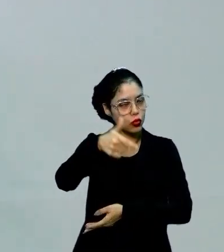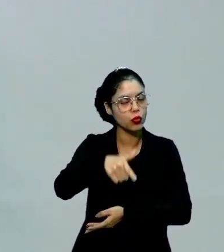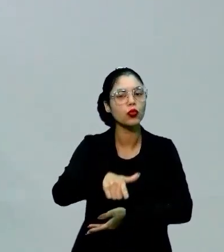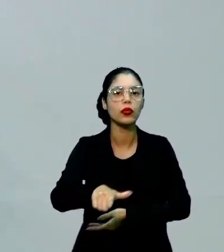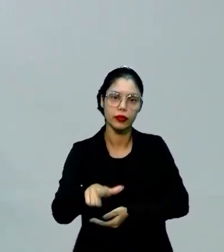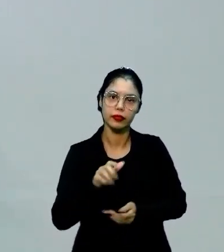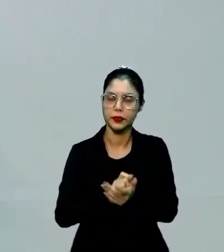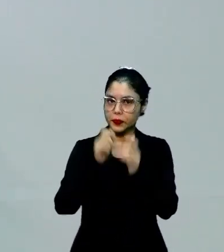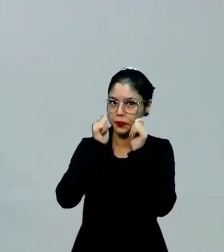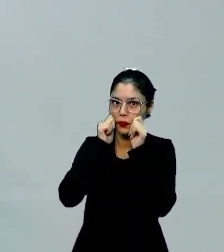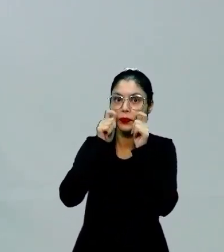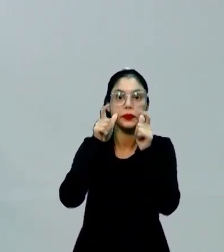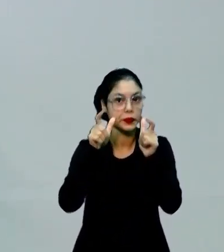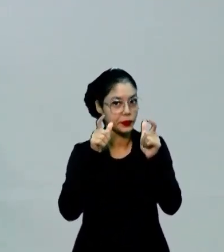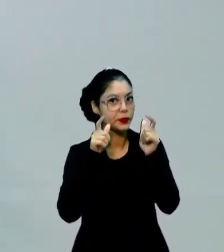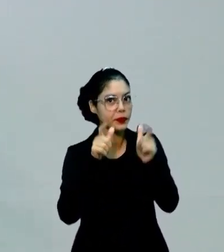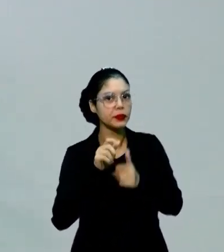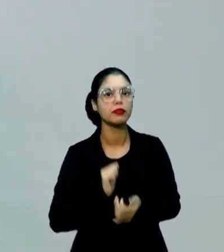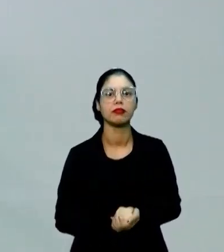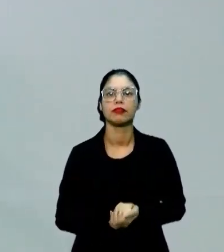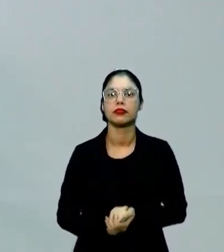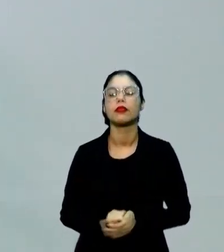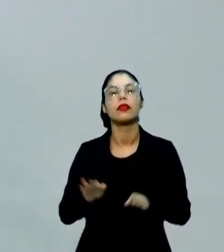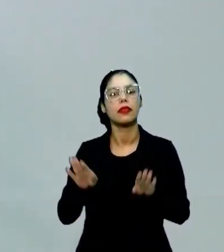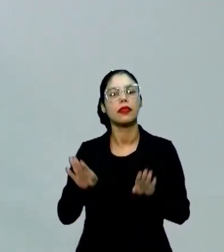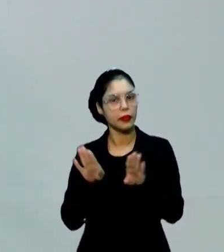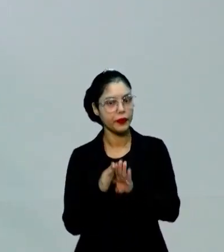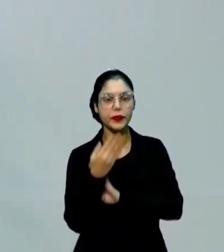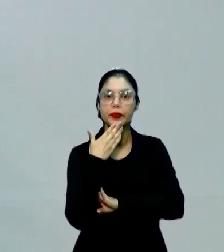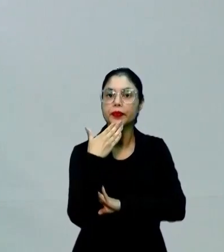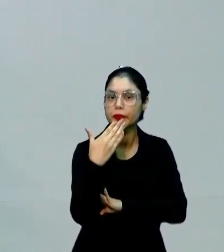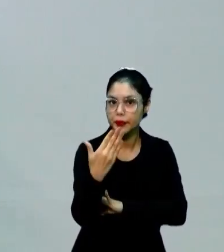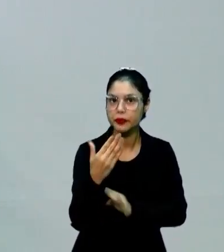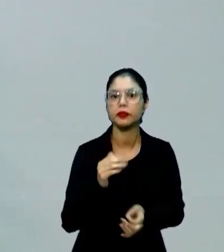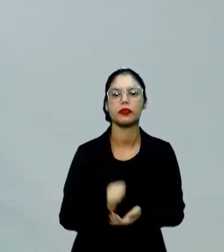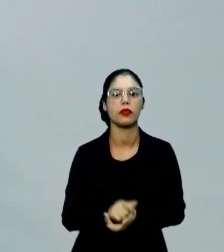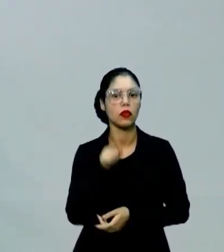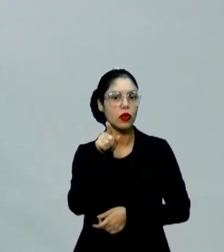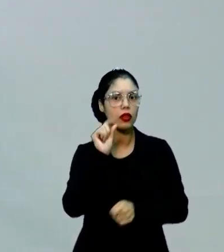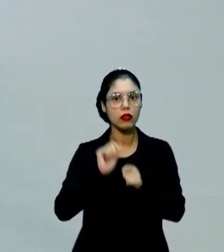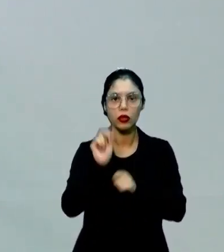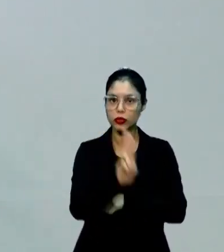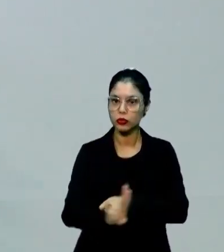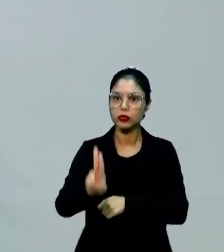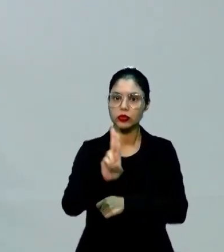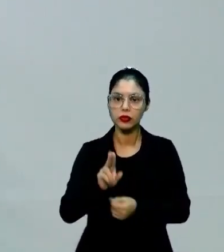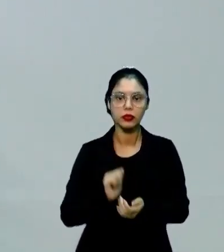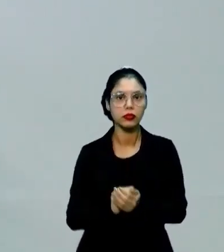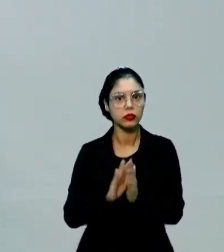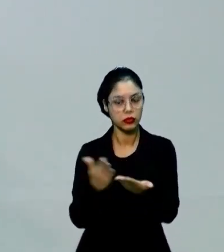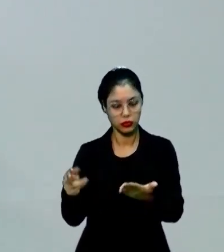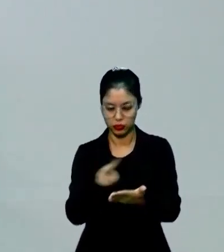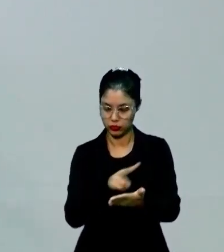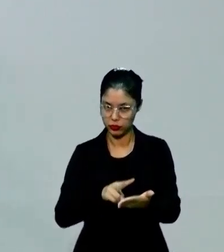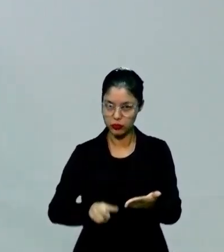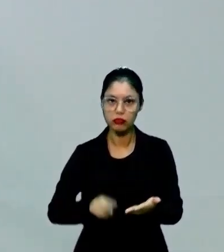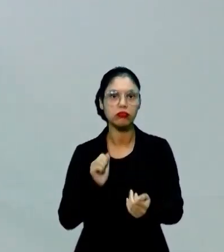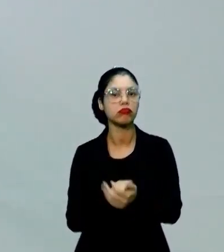a sua atenção e eu também solicito que você faça o uso do seu livro, que